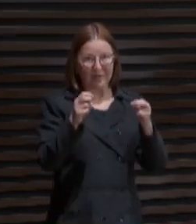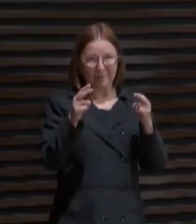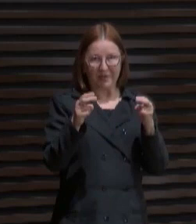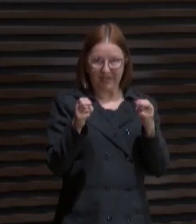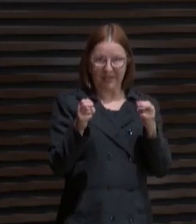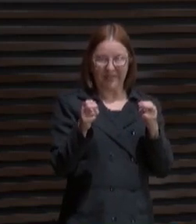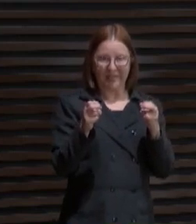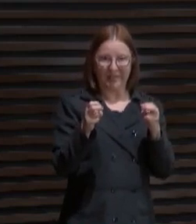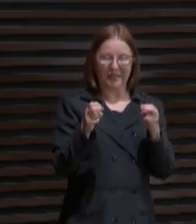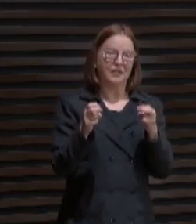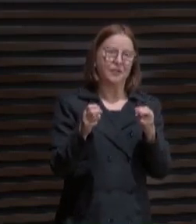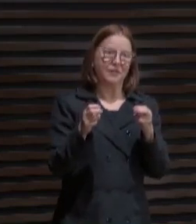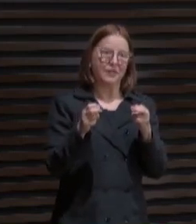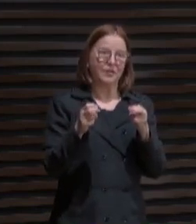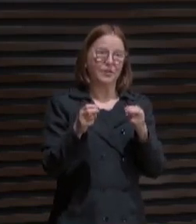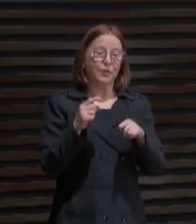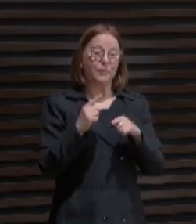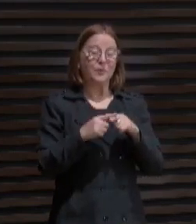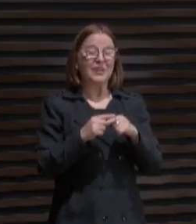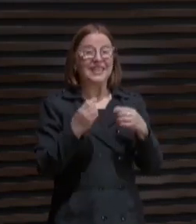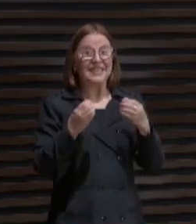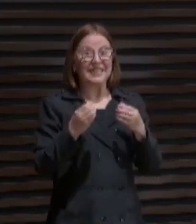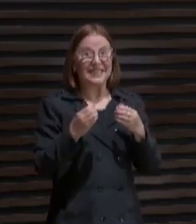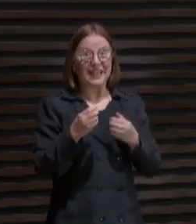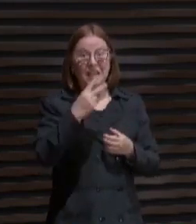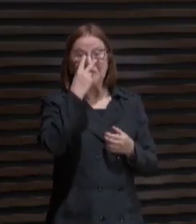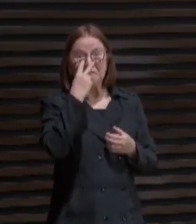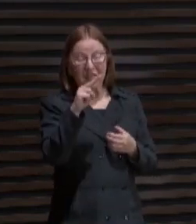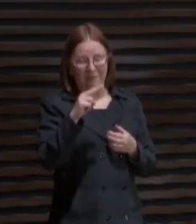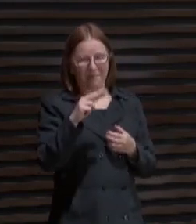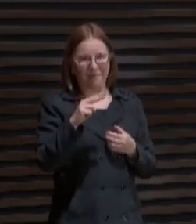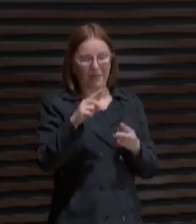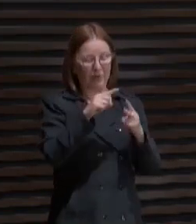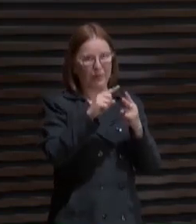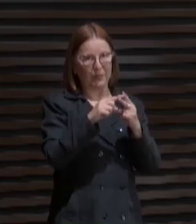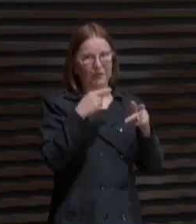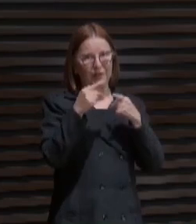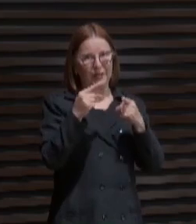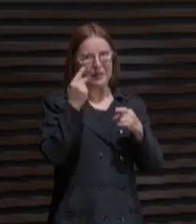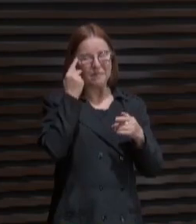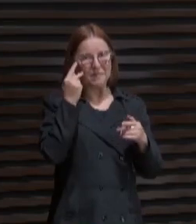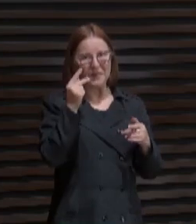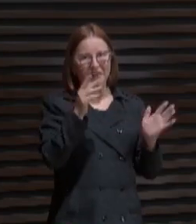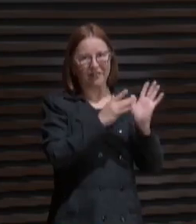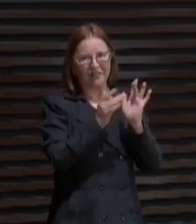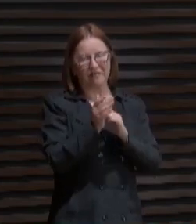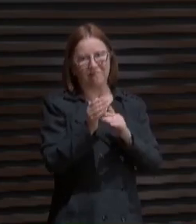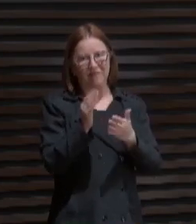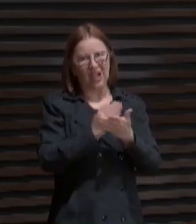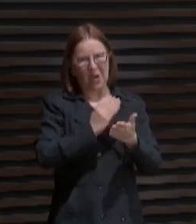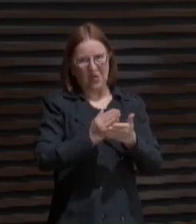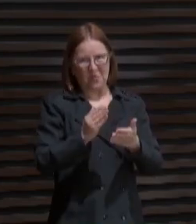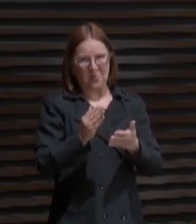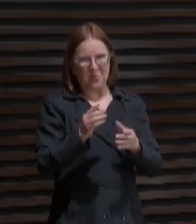comprovação pelos olhos. Pois disseram eles a Jesus: alguns dos nossos foram ao túmulo